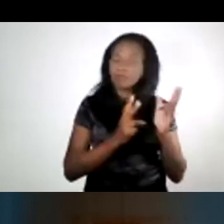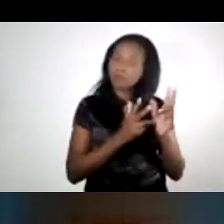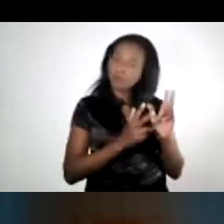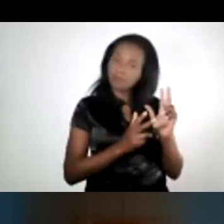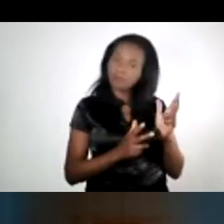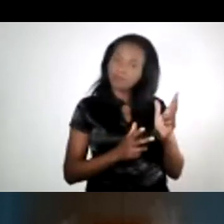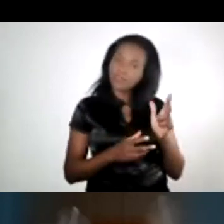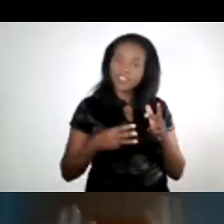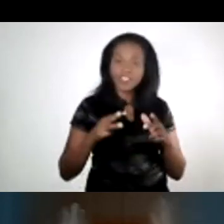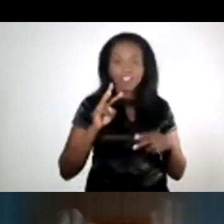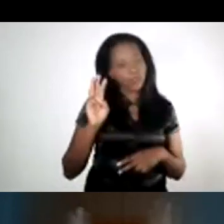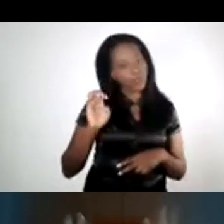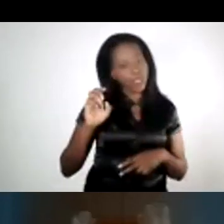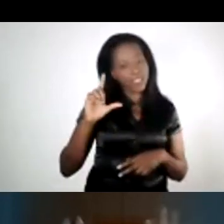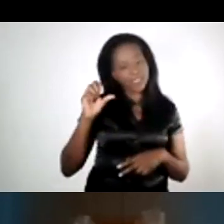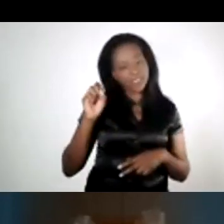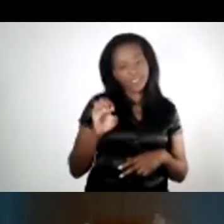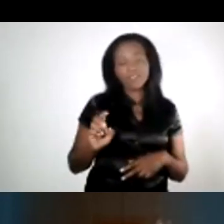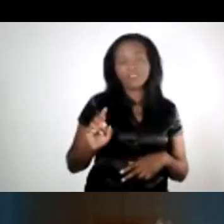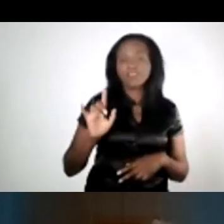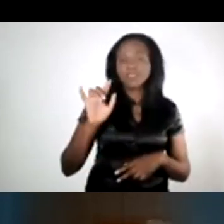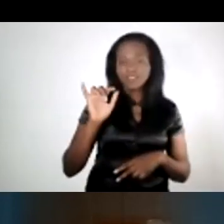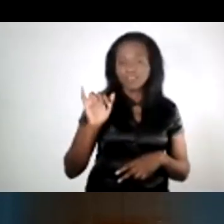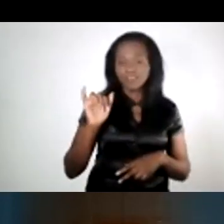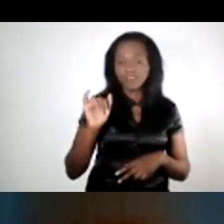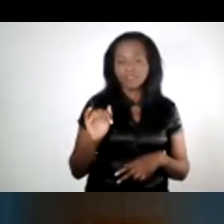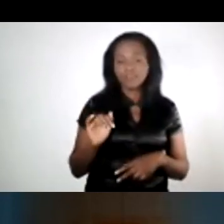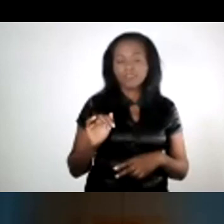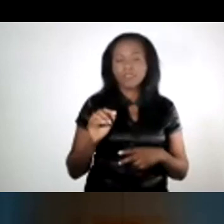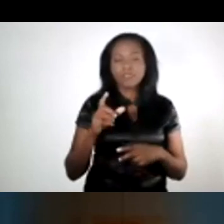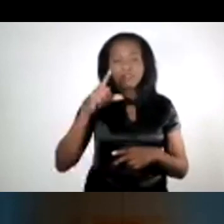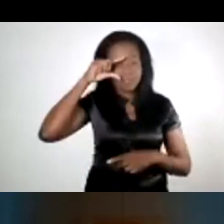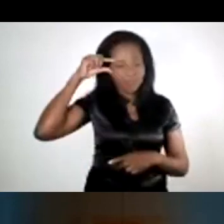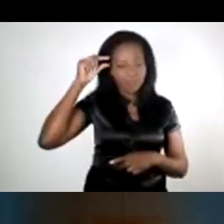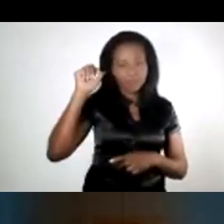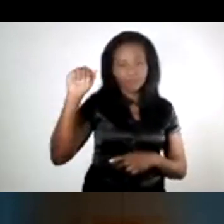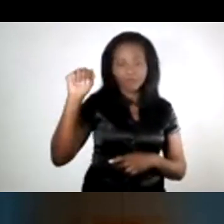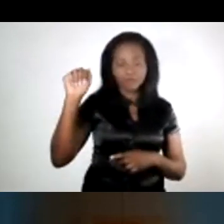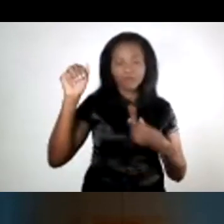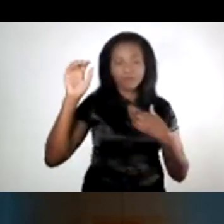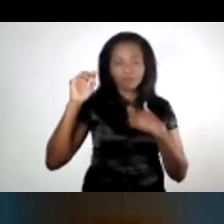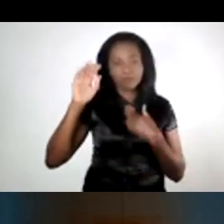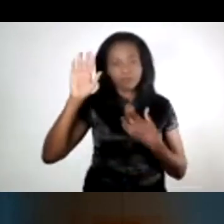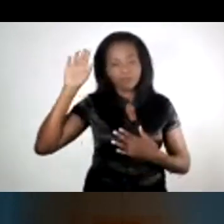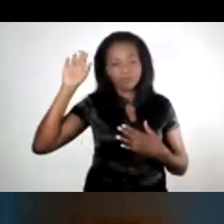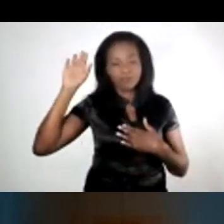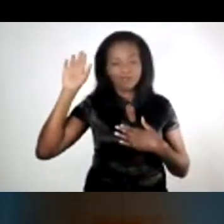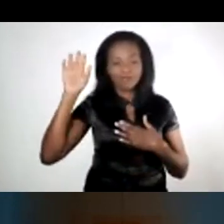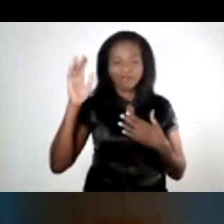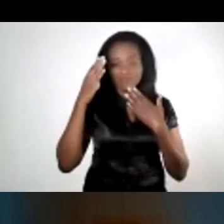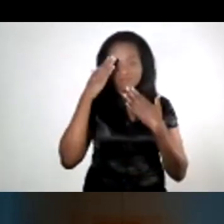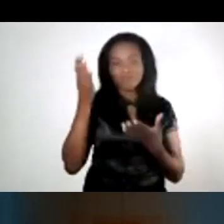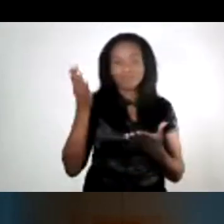o Wesley Leal e a Alexandra Gonçalves.